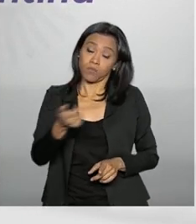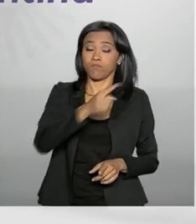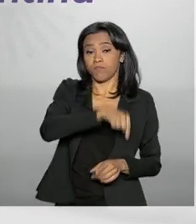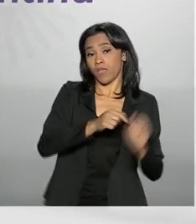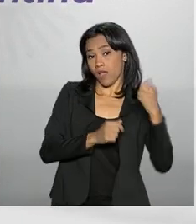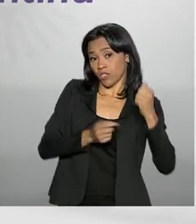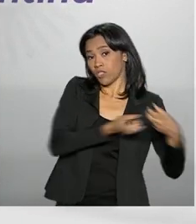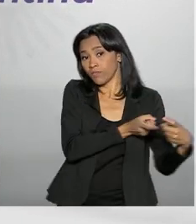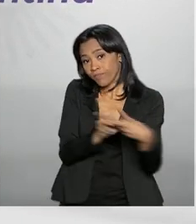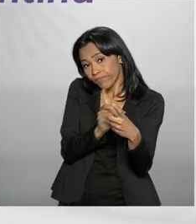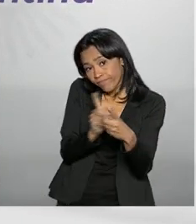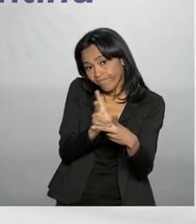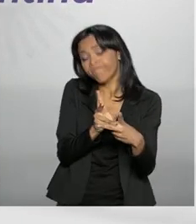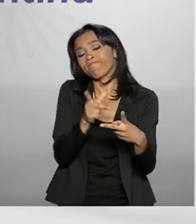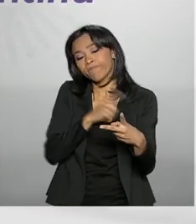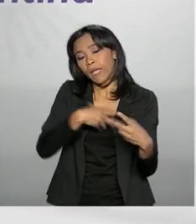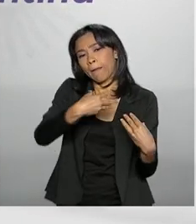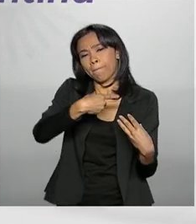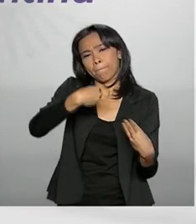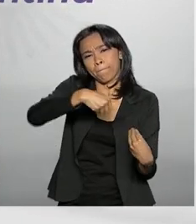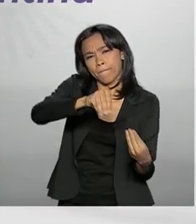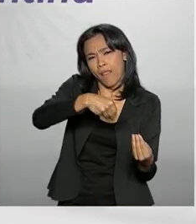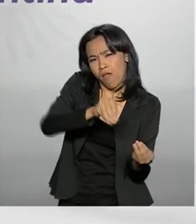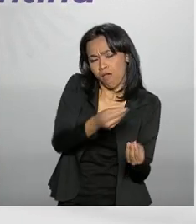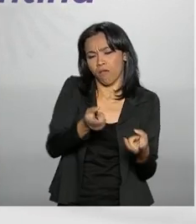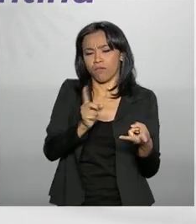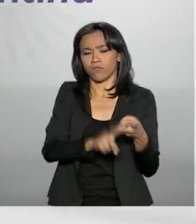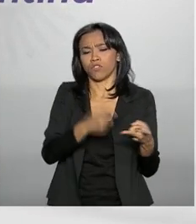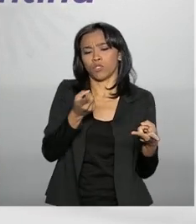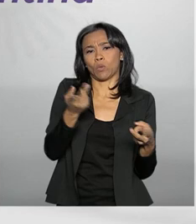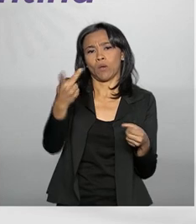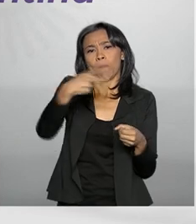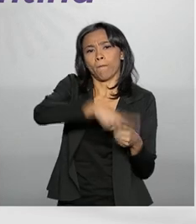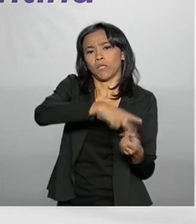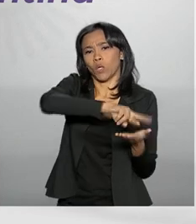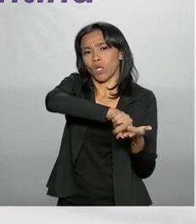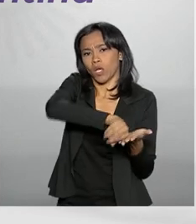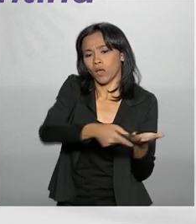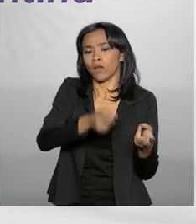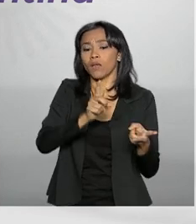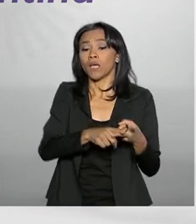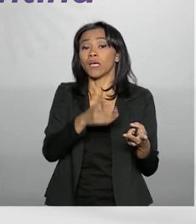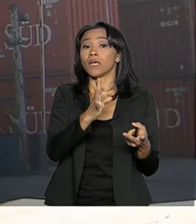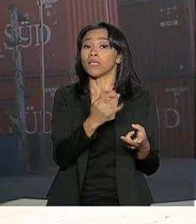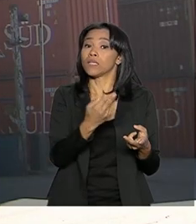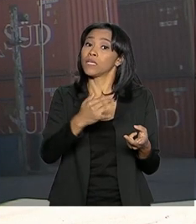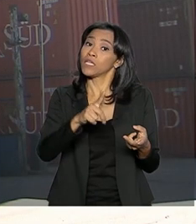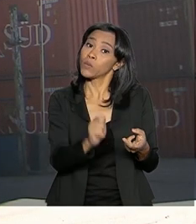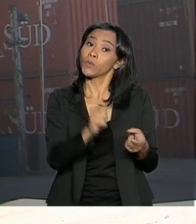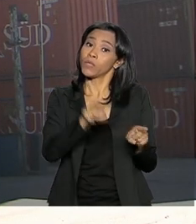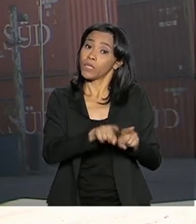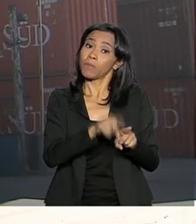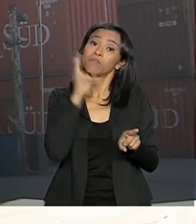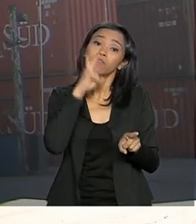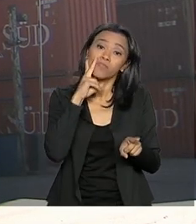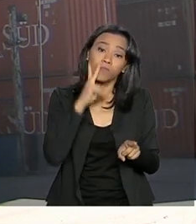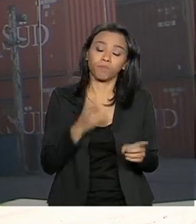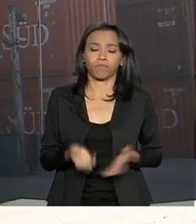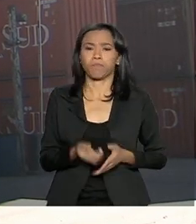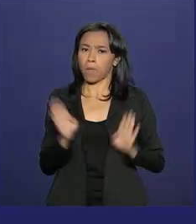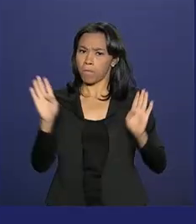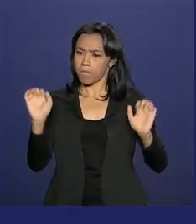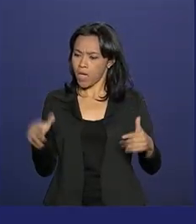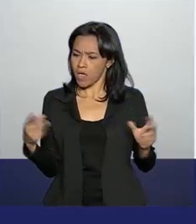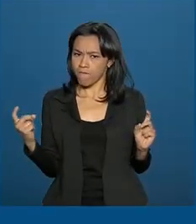Argentina abrangem ainda plásticos, derivados de petróleo, trigo e vinho. Se o comércio vai